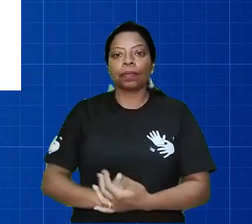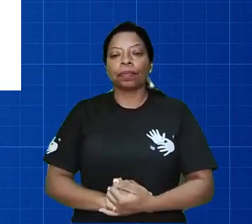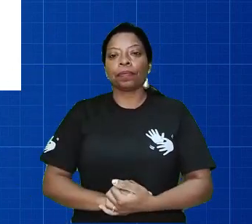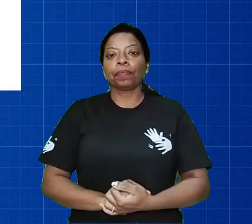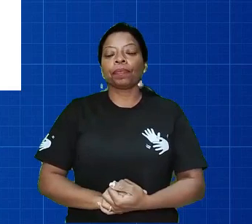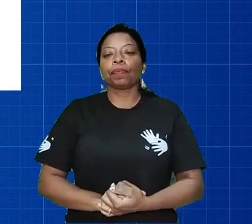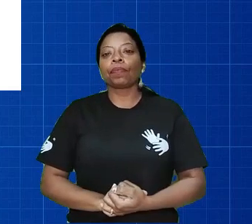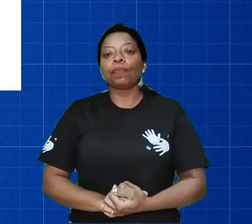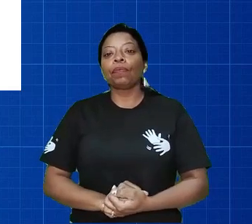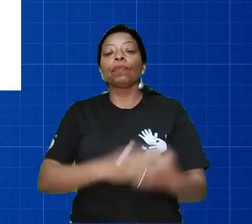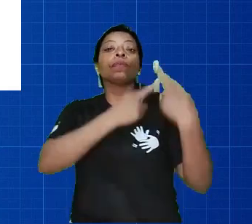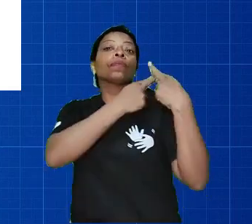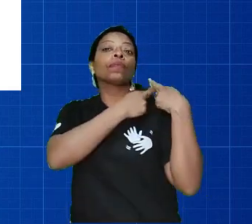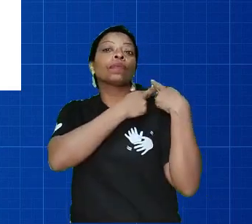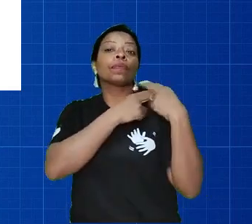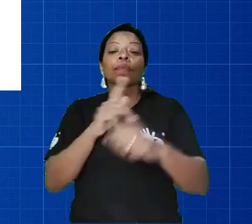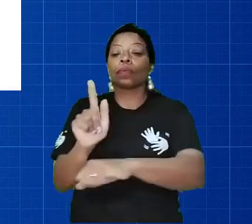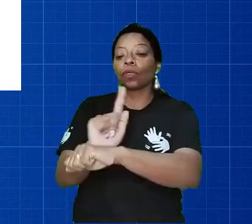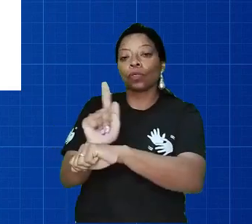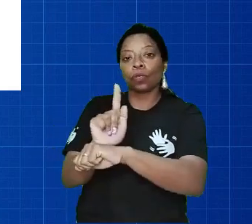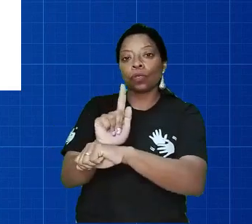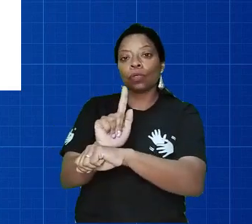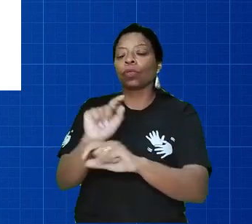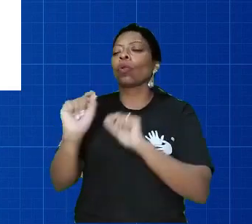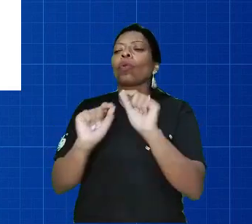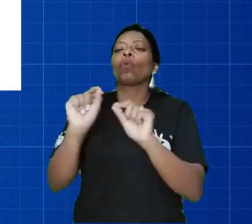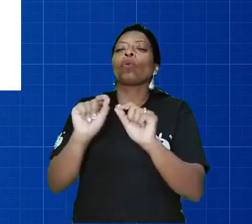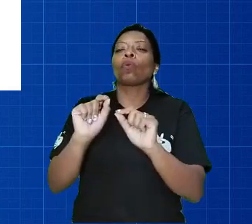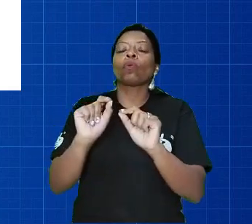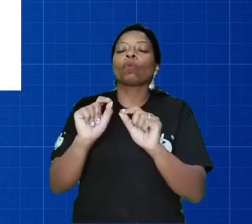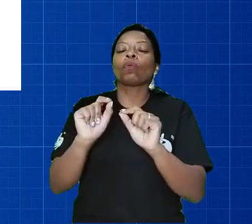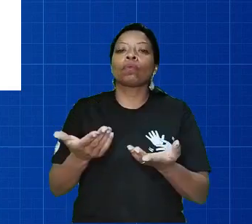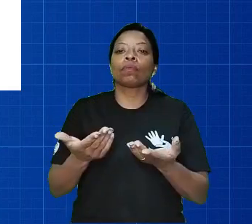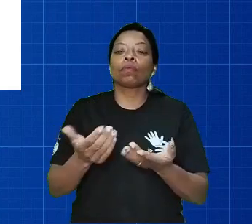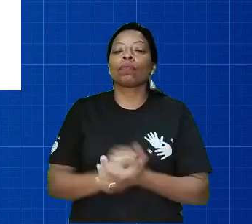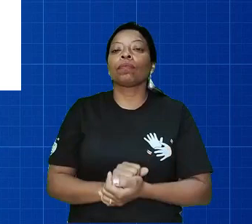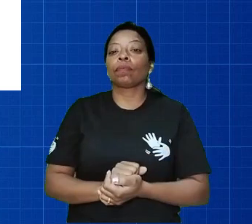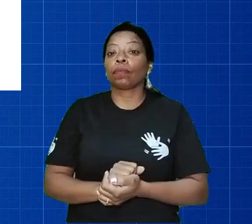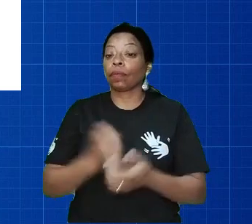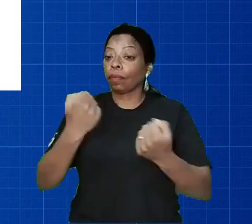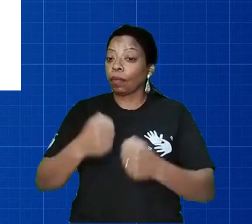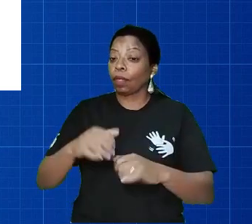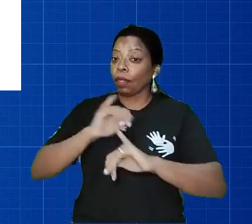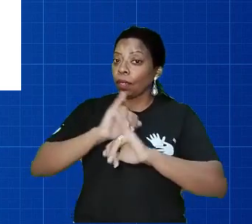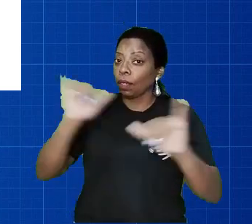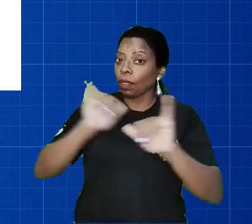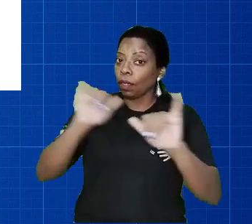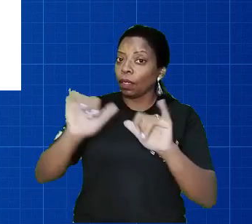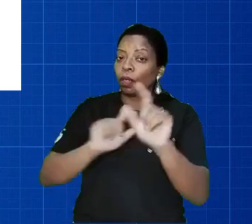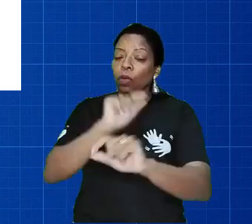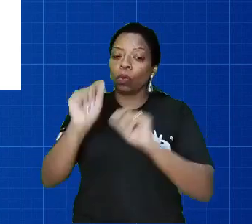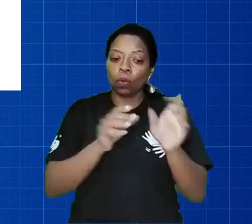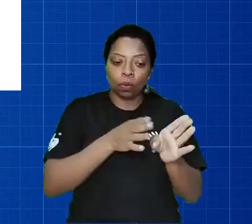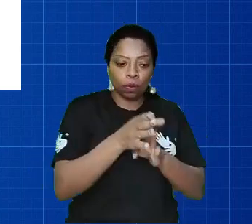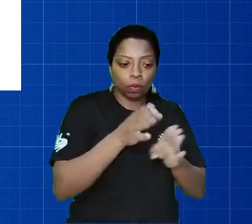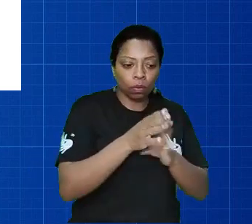E qual é o papel da direção em relação ao PDD interativo? É informar as decisões do colegiado sobre